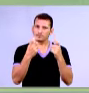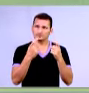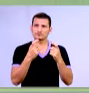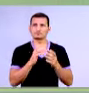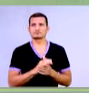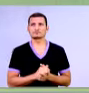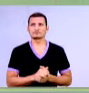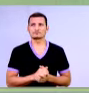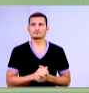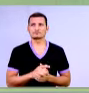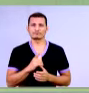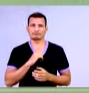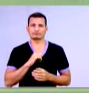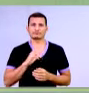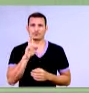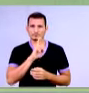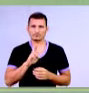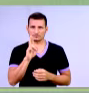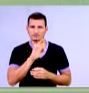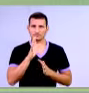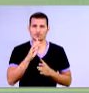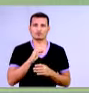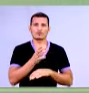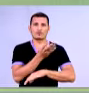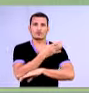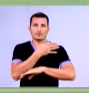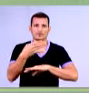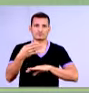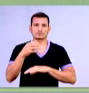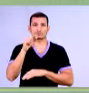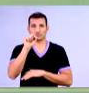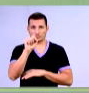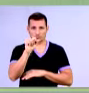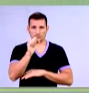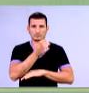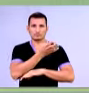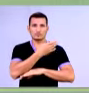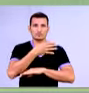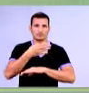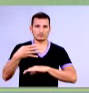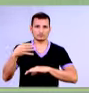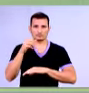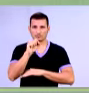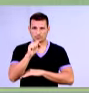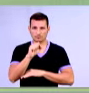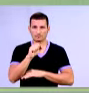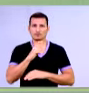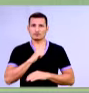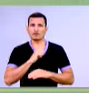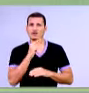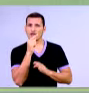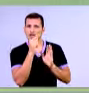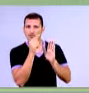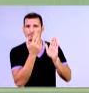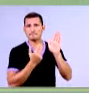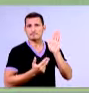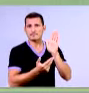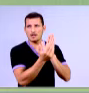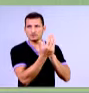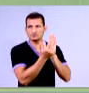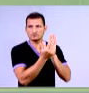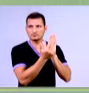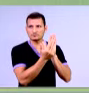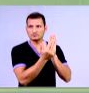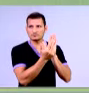com a utilização já do Windows 8, né, famoso Windows 8. Mas nós temos nessa imagem aqui, do